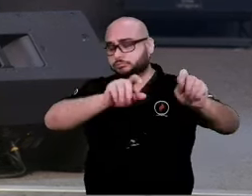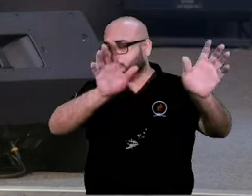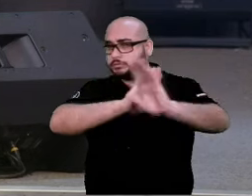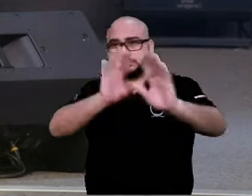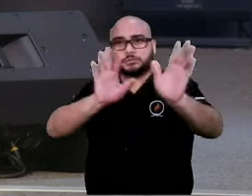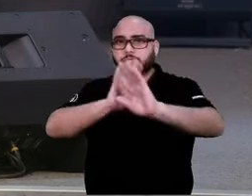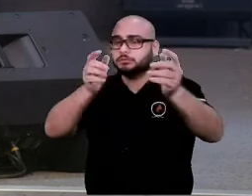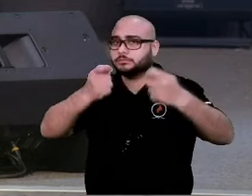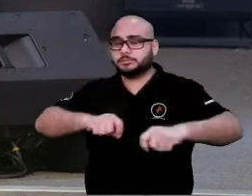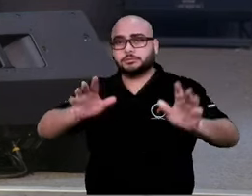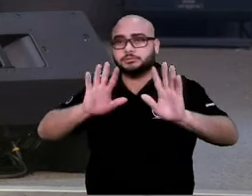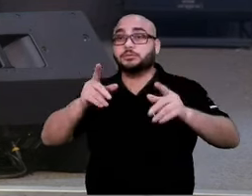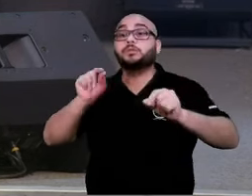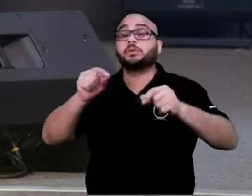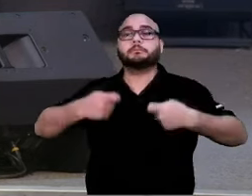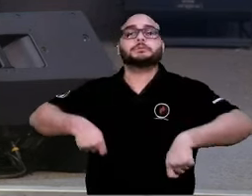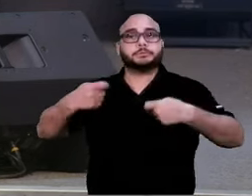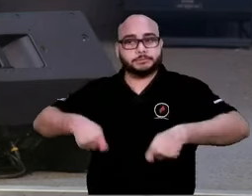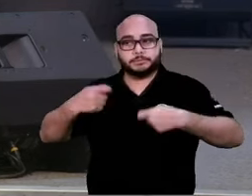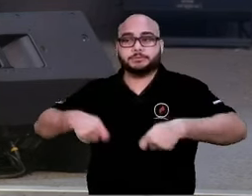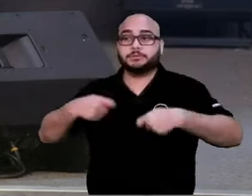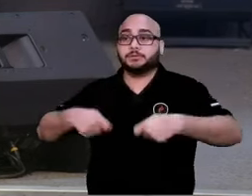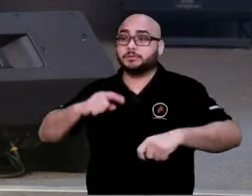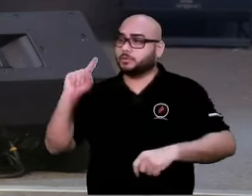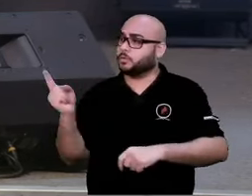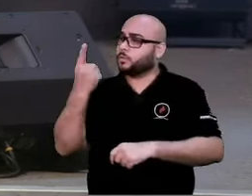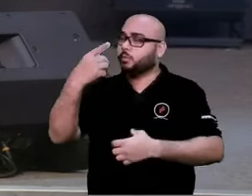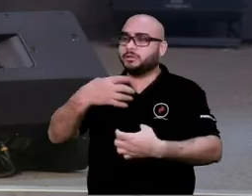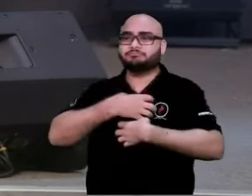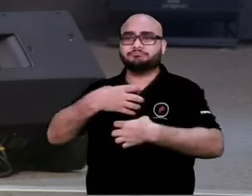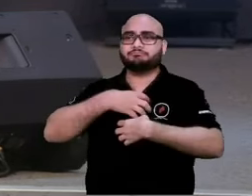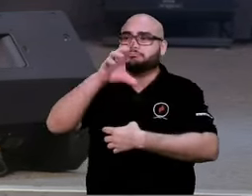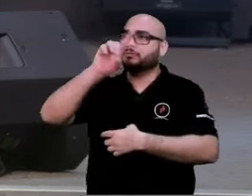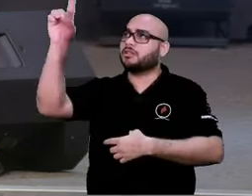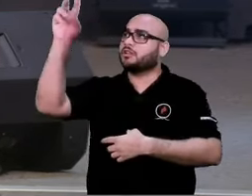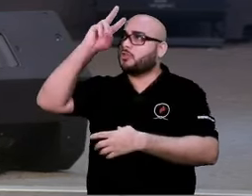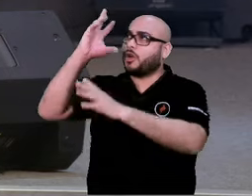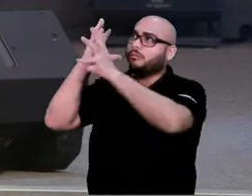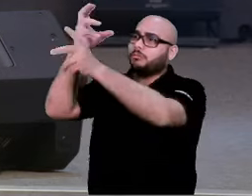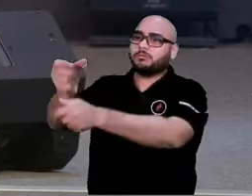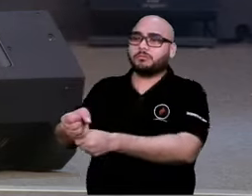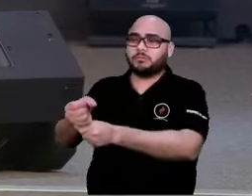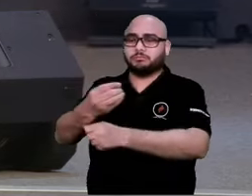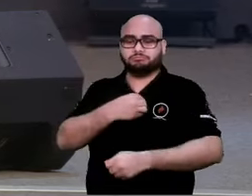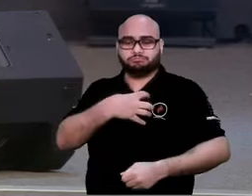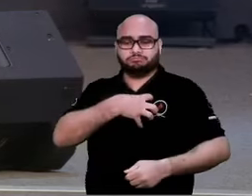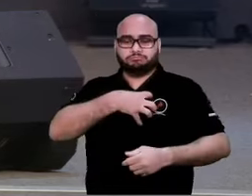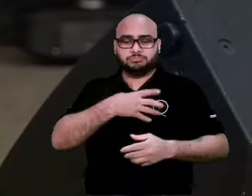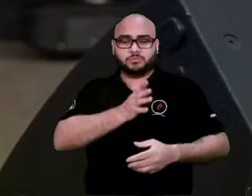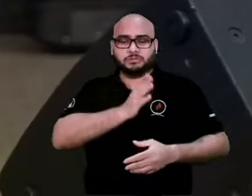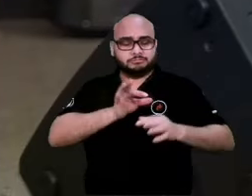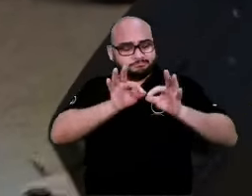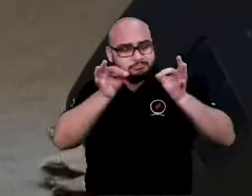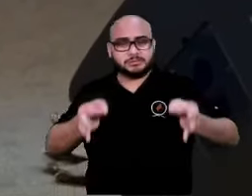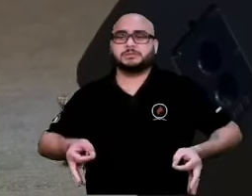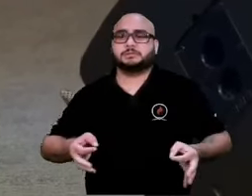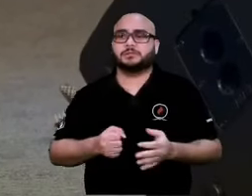de Deus mudar a história. Um coração contrito e quebrantado, Deus